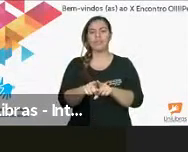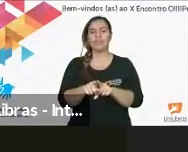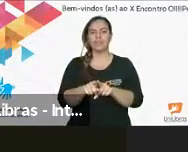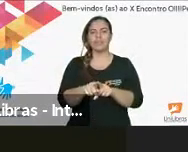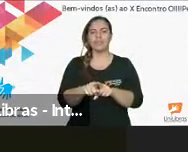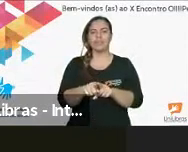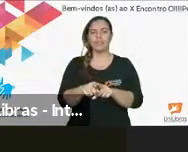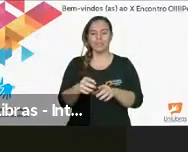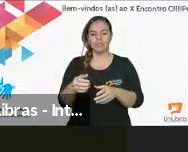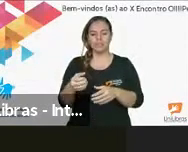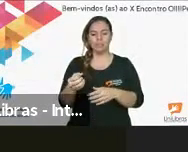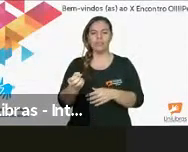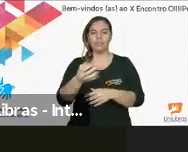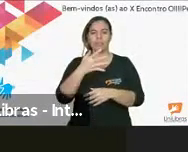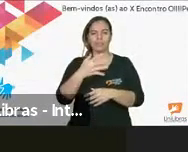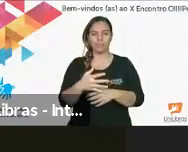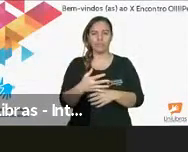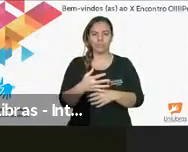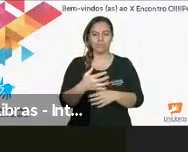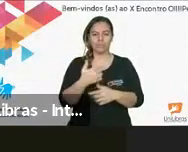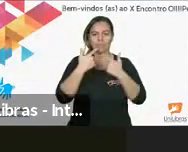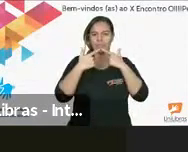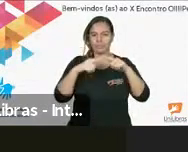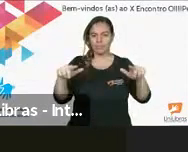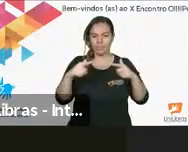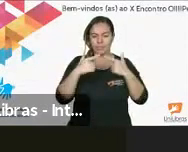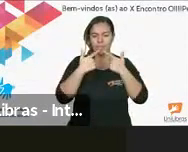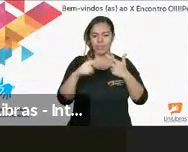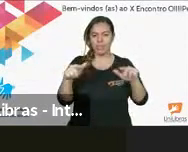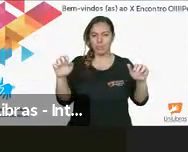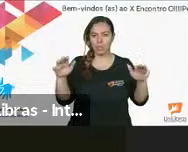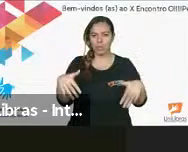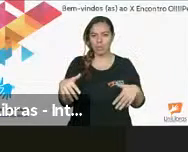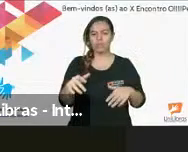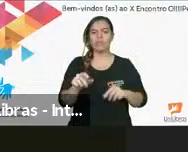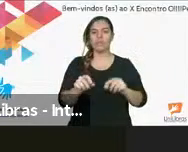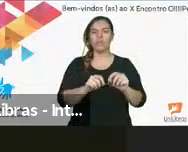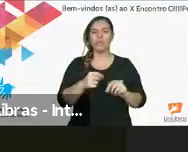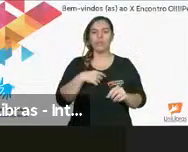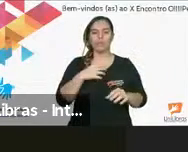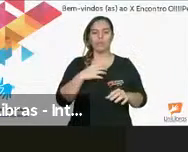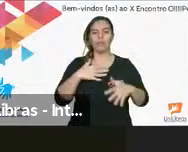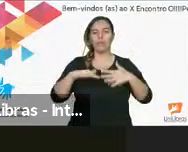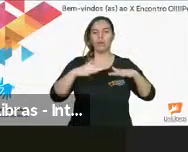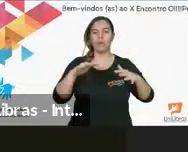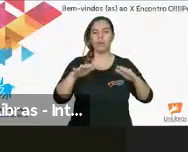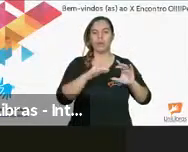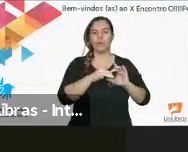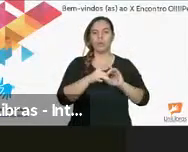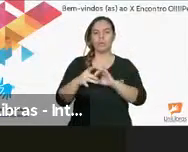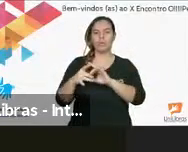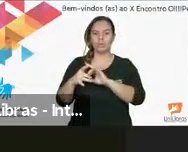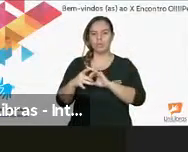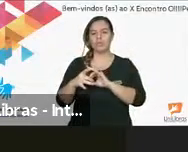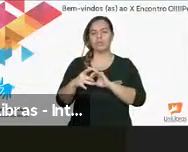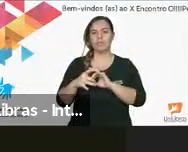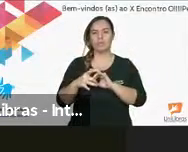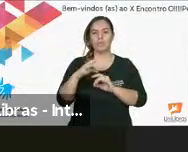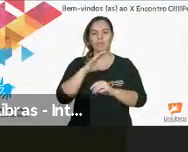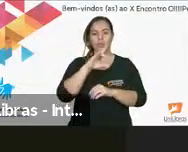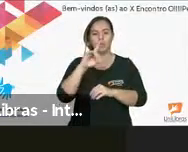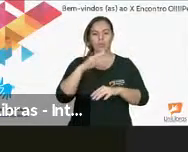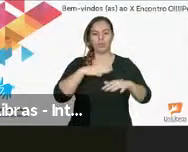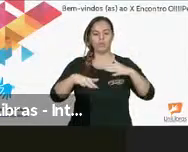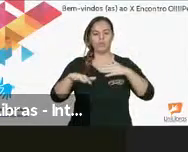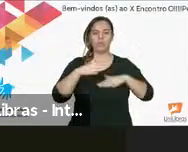caminho explicativo para o fenômeno da linguagem, qual seja uma coordenação de coordenação